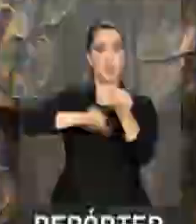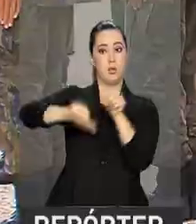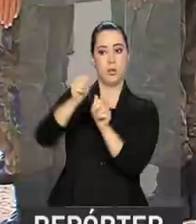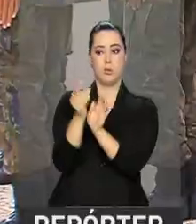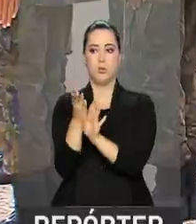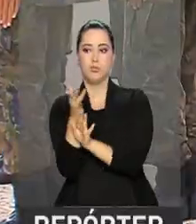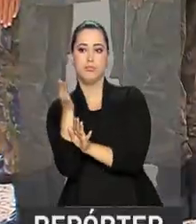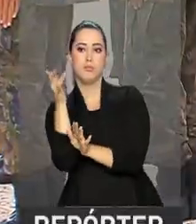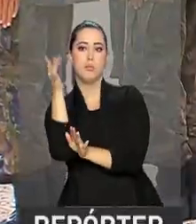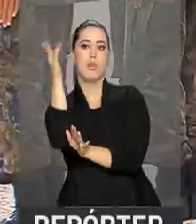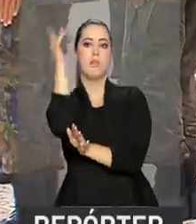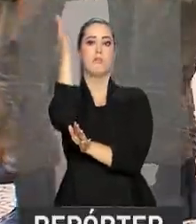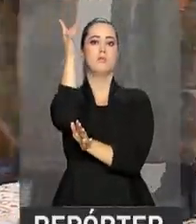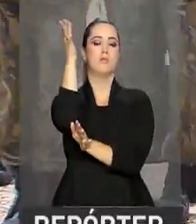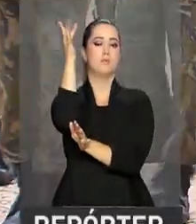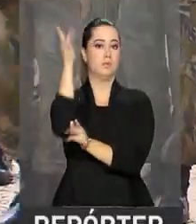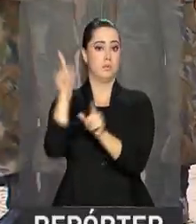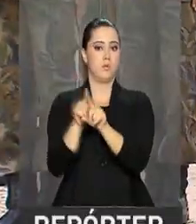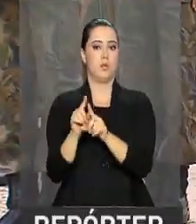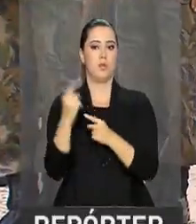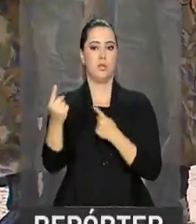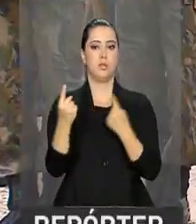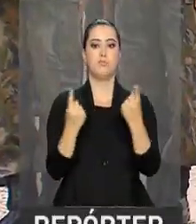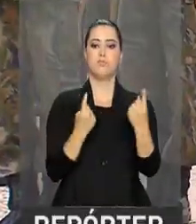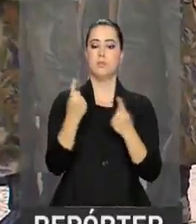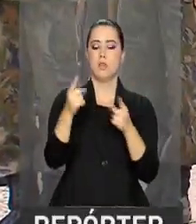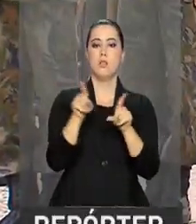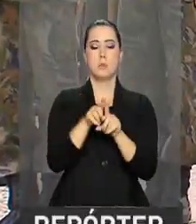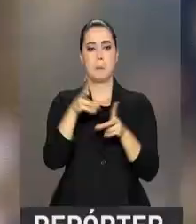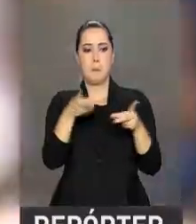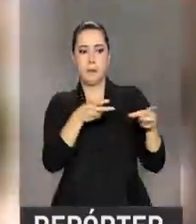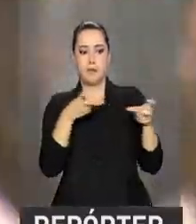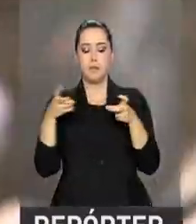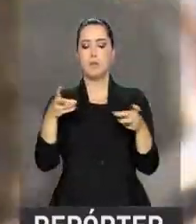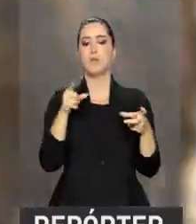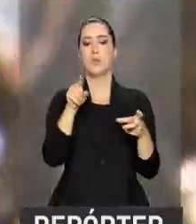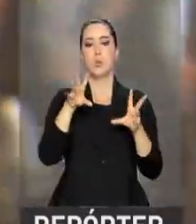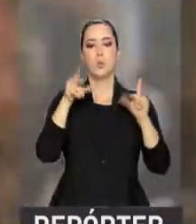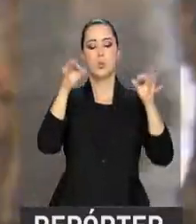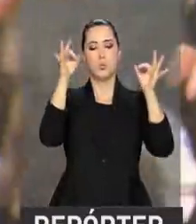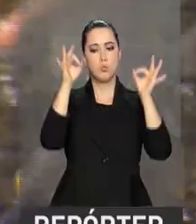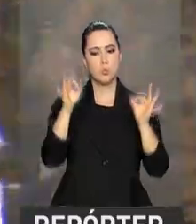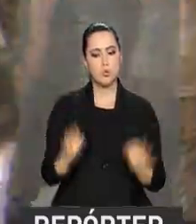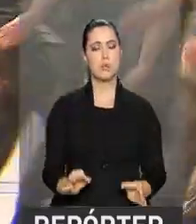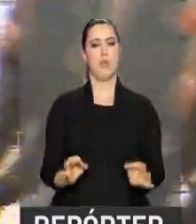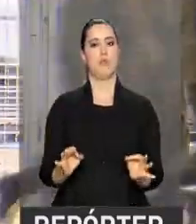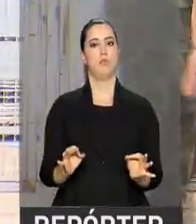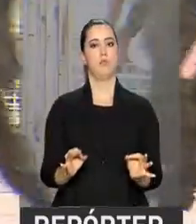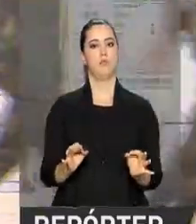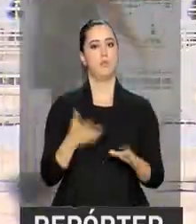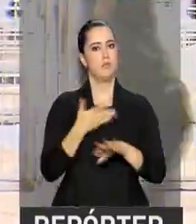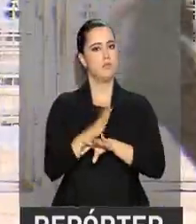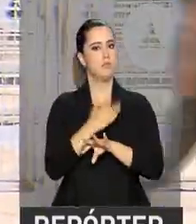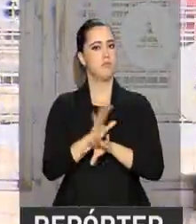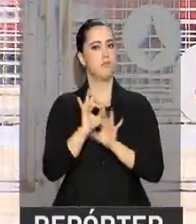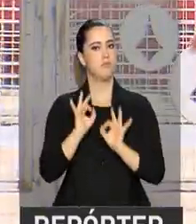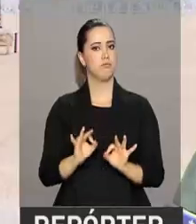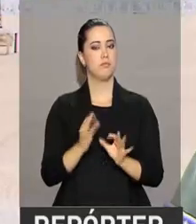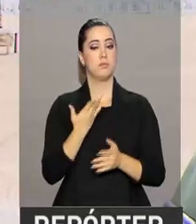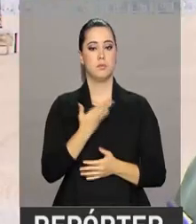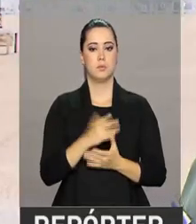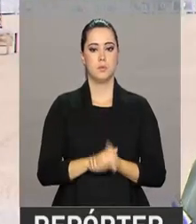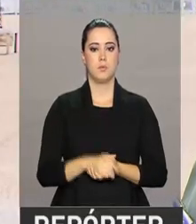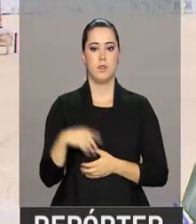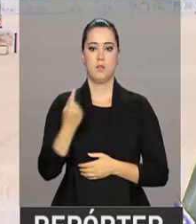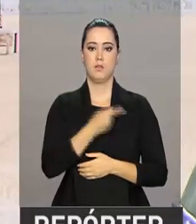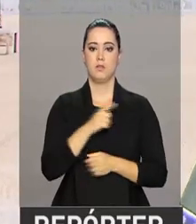nacional. No ensaio, cada passo, cada movimento é observado. Tudo para que no dia do evento saia perfeito. Nós